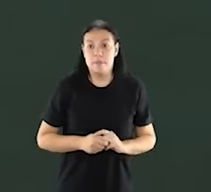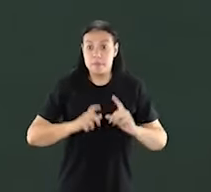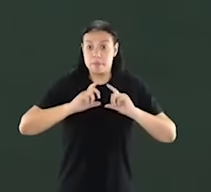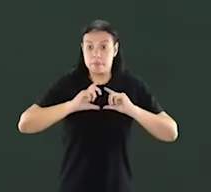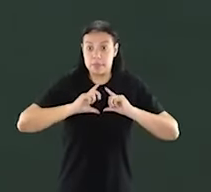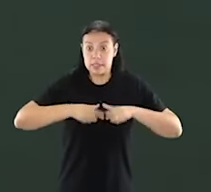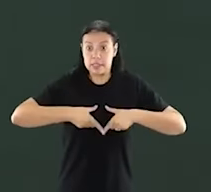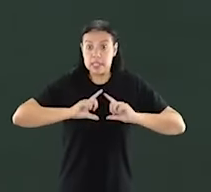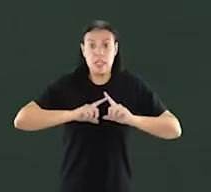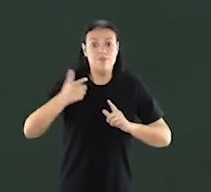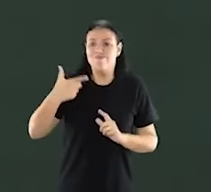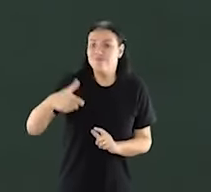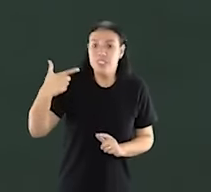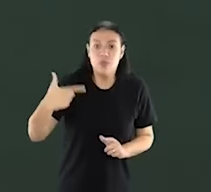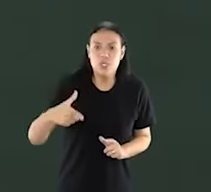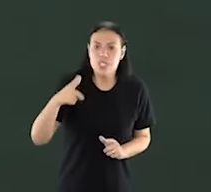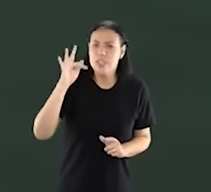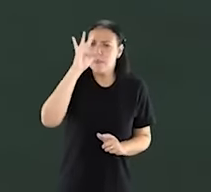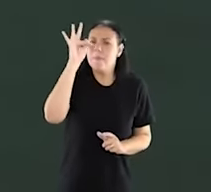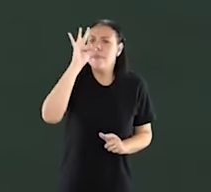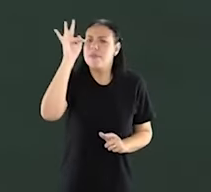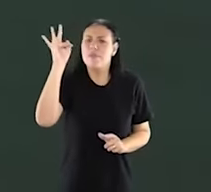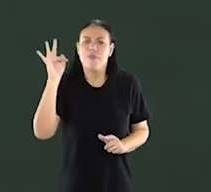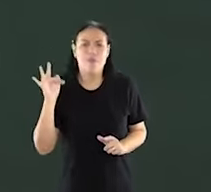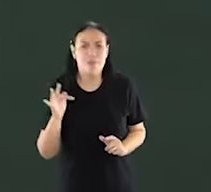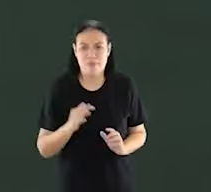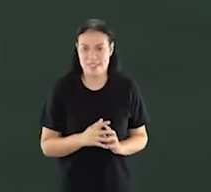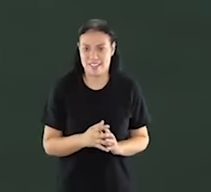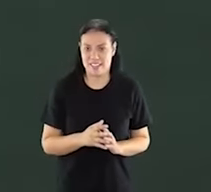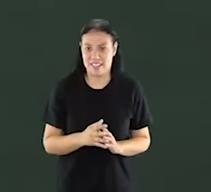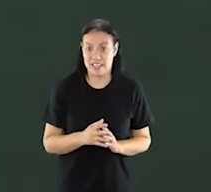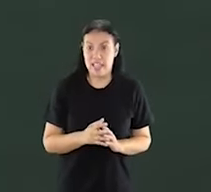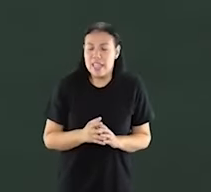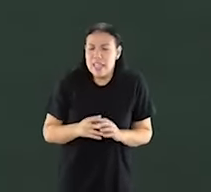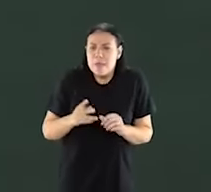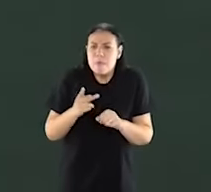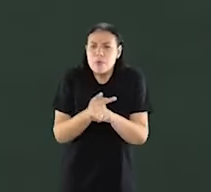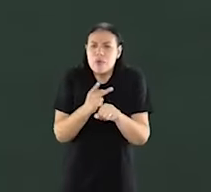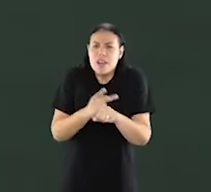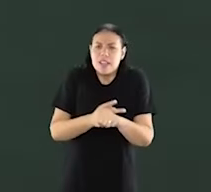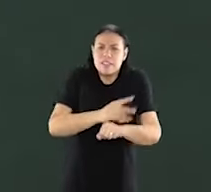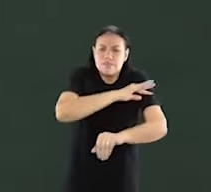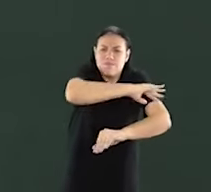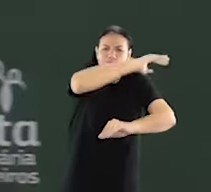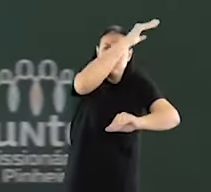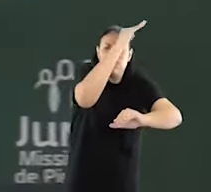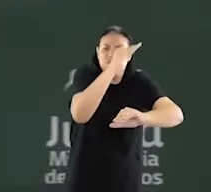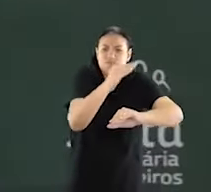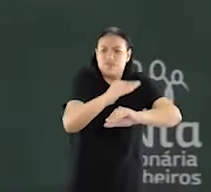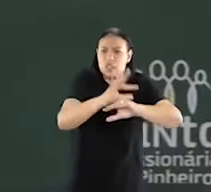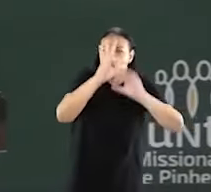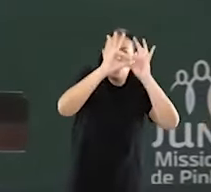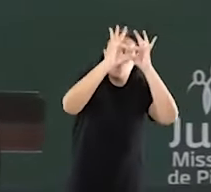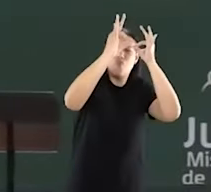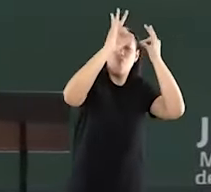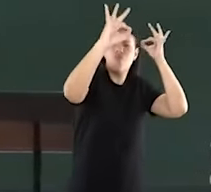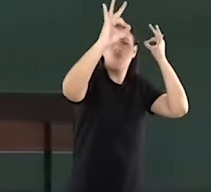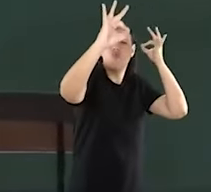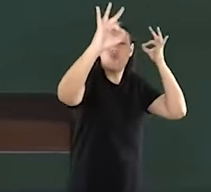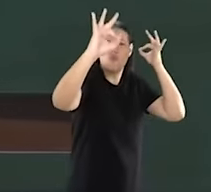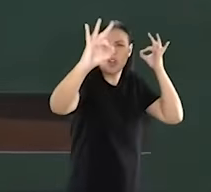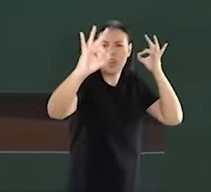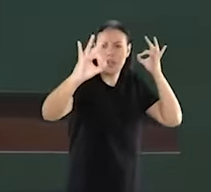Essa essência era buscada lá na cordilheira do Himalaia, de um arbusto seco que era moído e